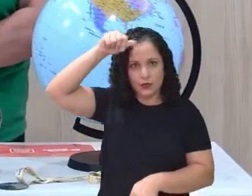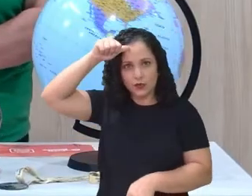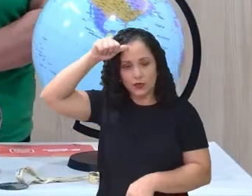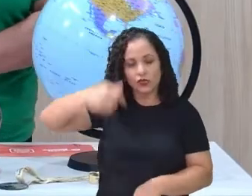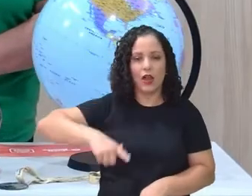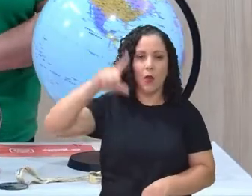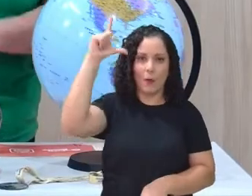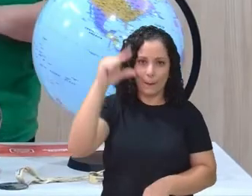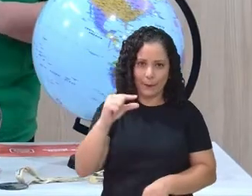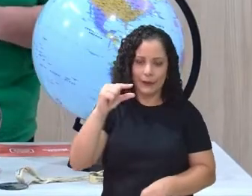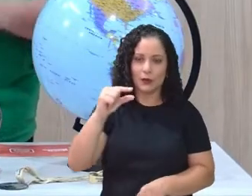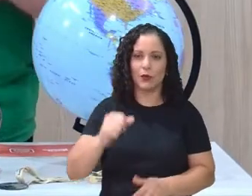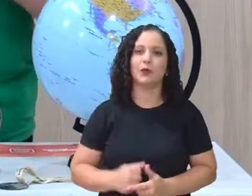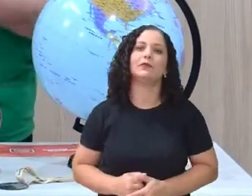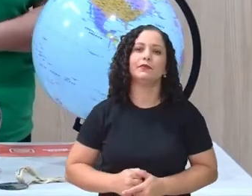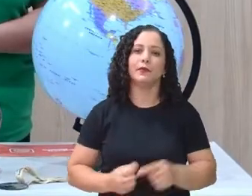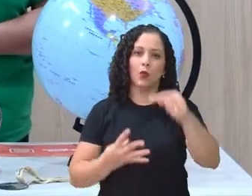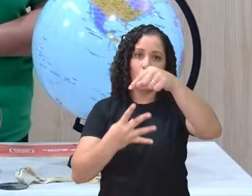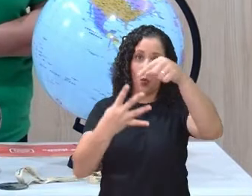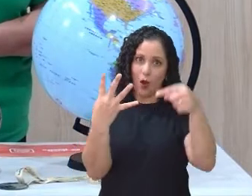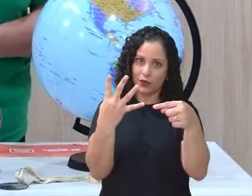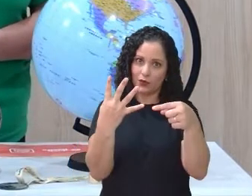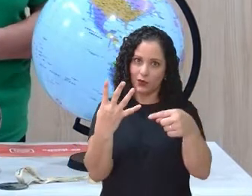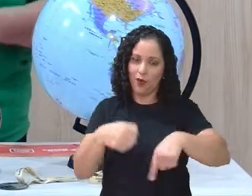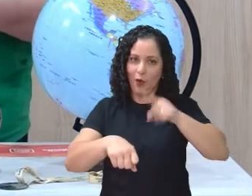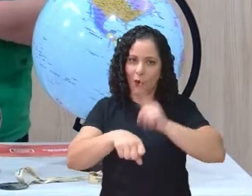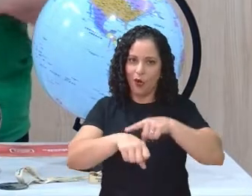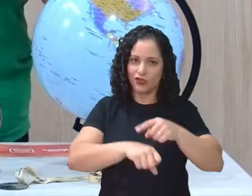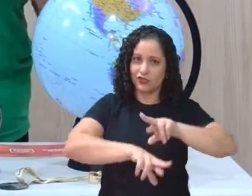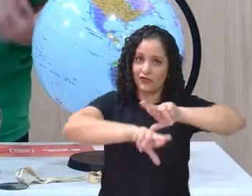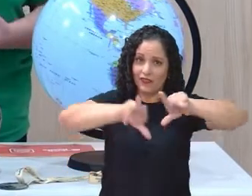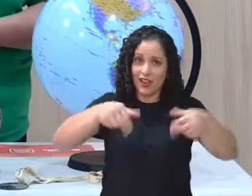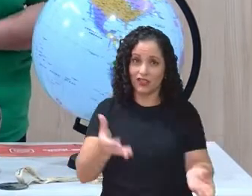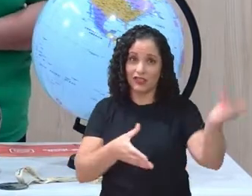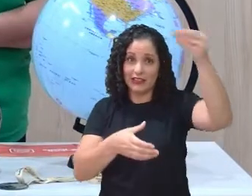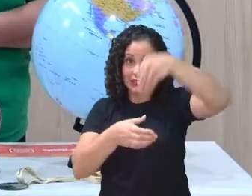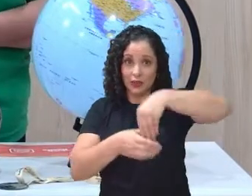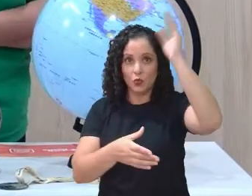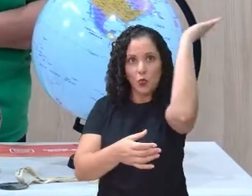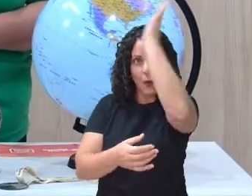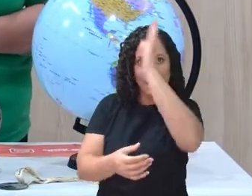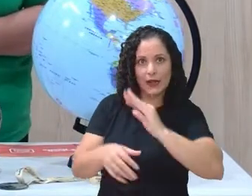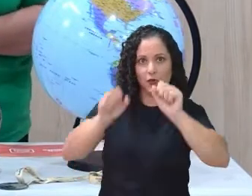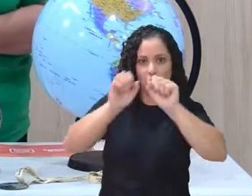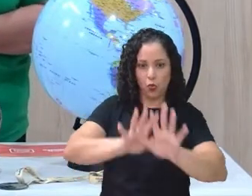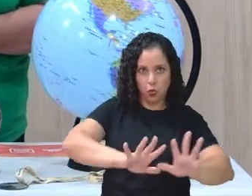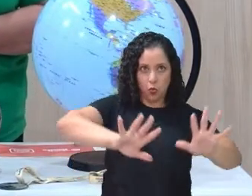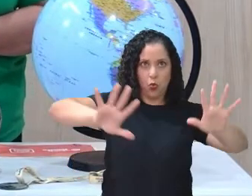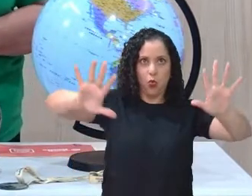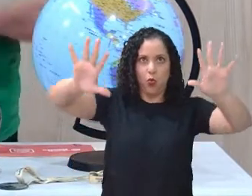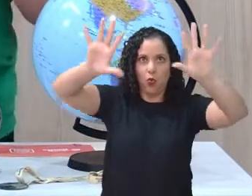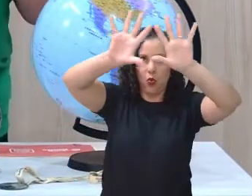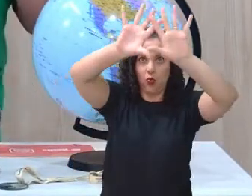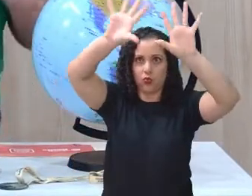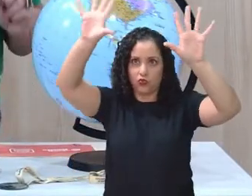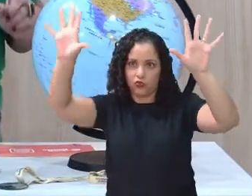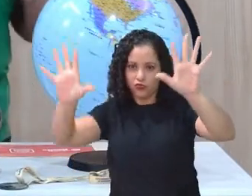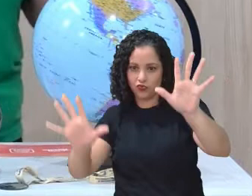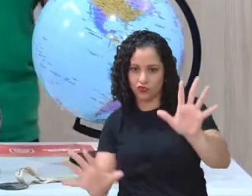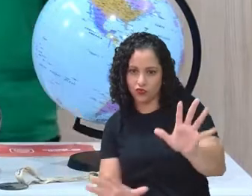menor, não é isso? Então, nós temos 4 fusos horários devido à extensão aí do nosso território.